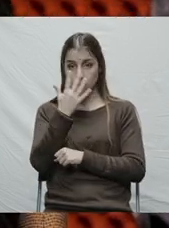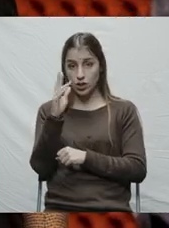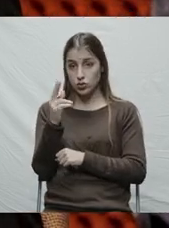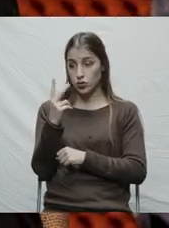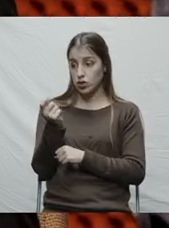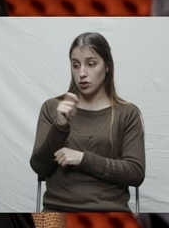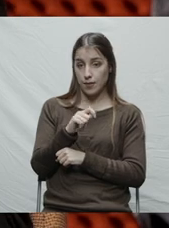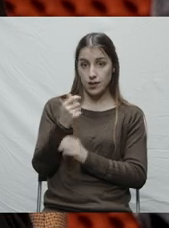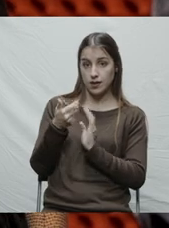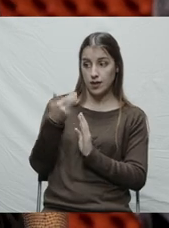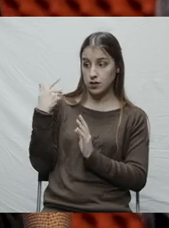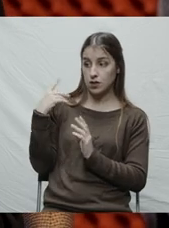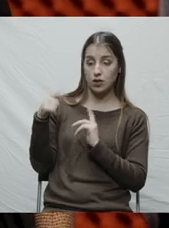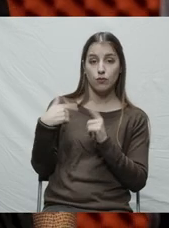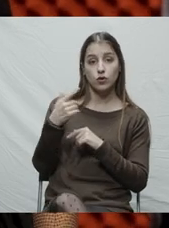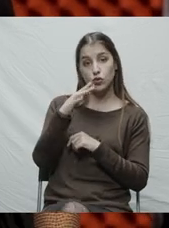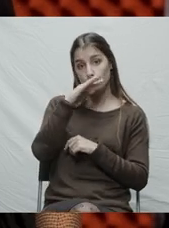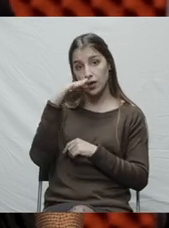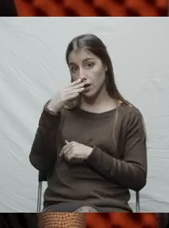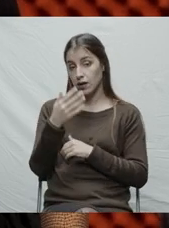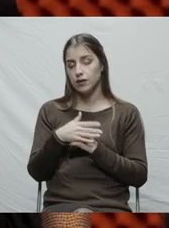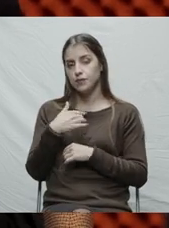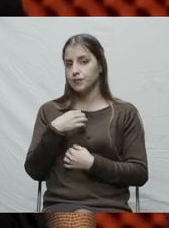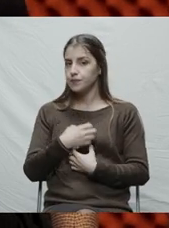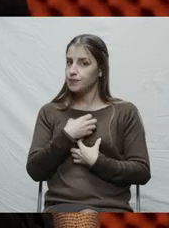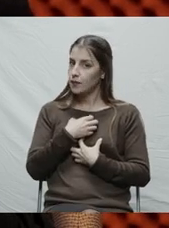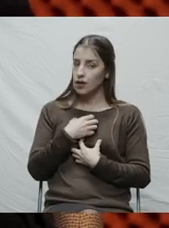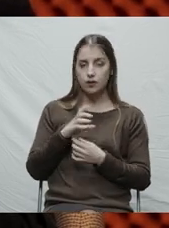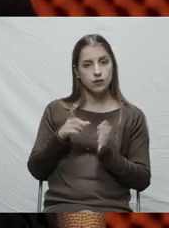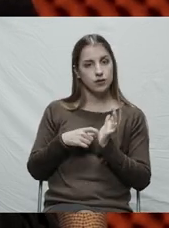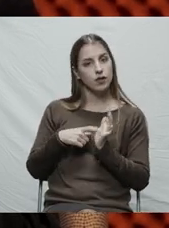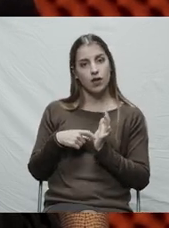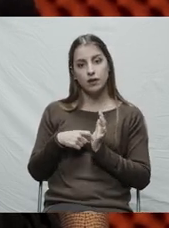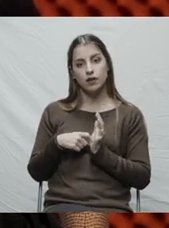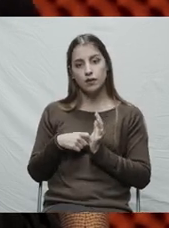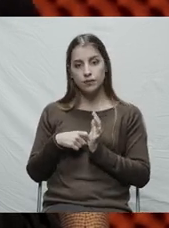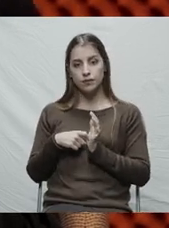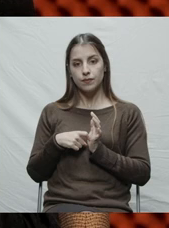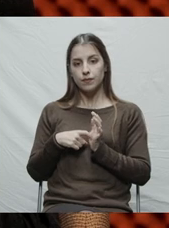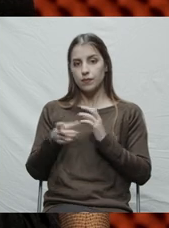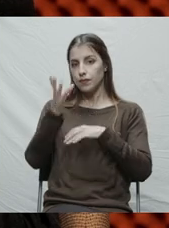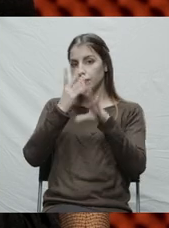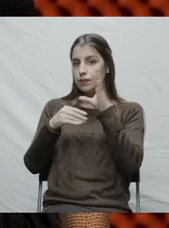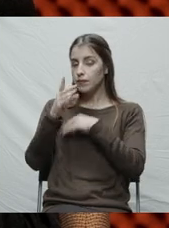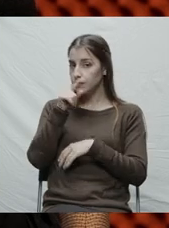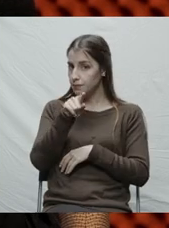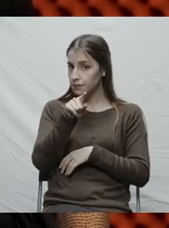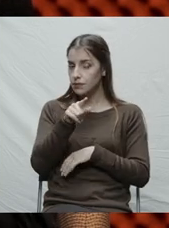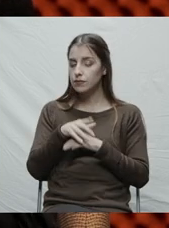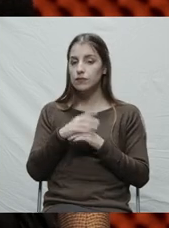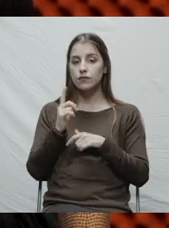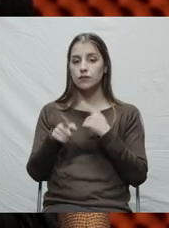e depois repetem, fazem um copy-paste, percebes? E eu senti mesmo uma necessidade voraz de aprender isso. E